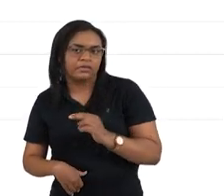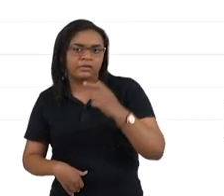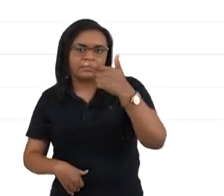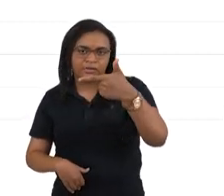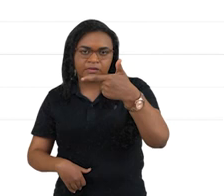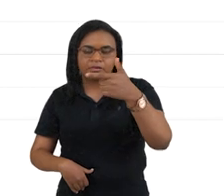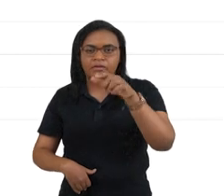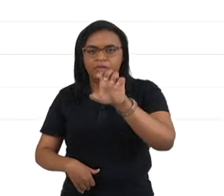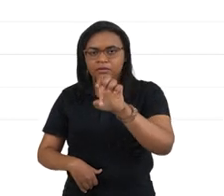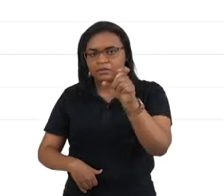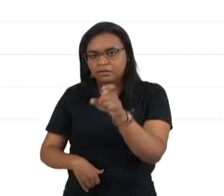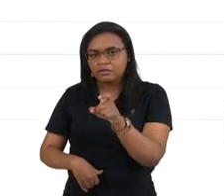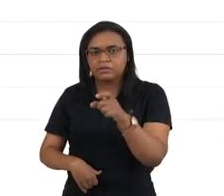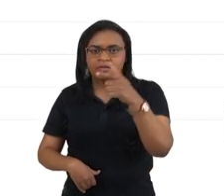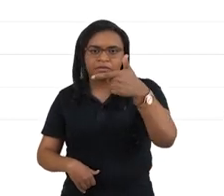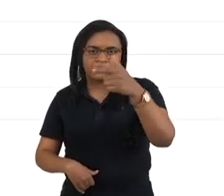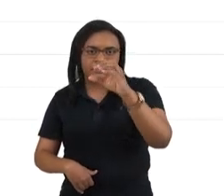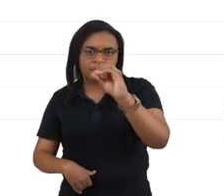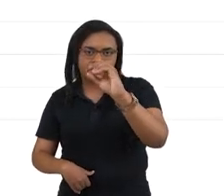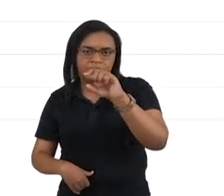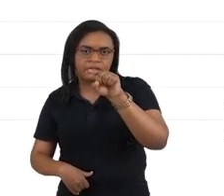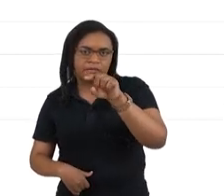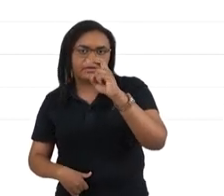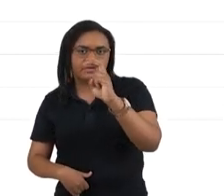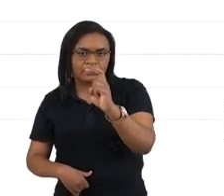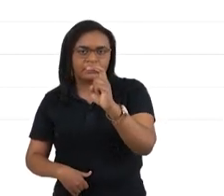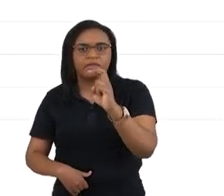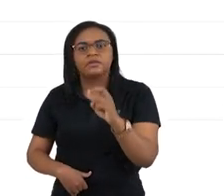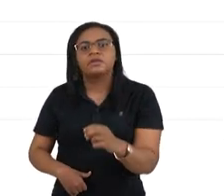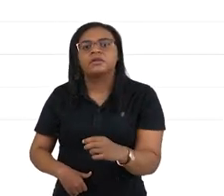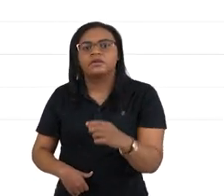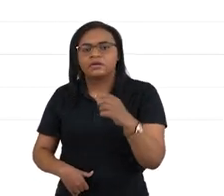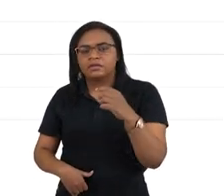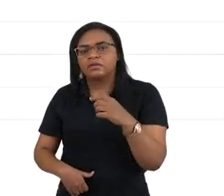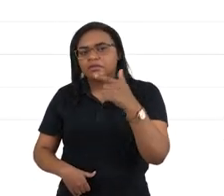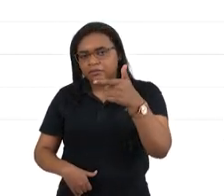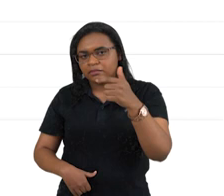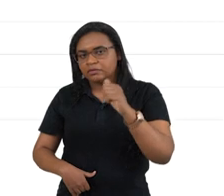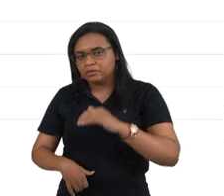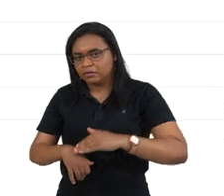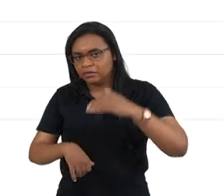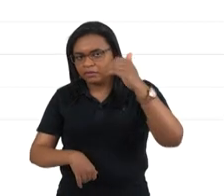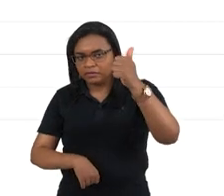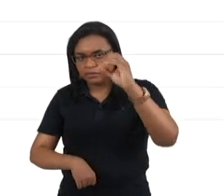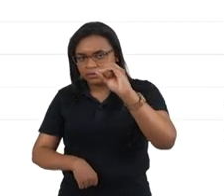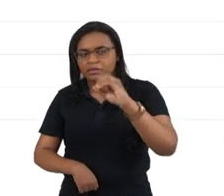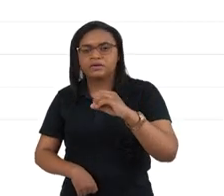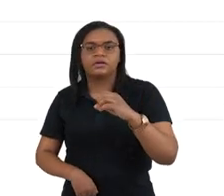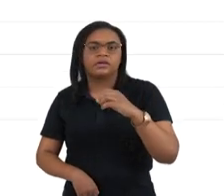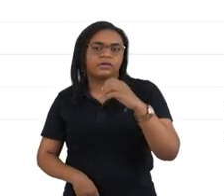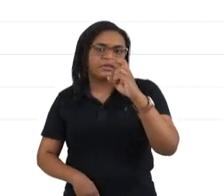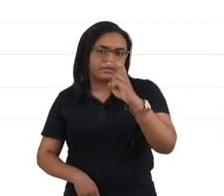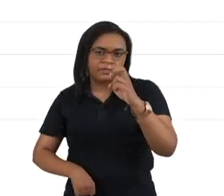2x, 200 vezes 5. 5 vezes 2 dá 10, 2 zeros. E 5 vezes 4 dá